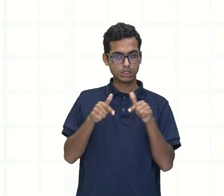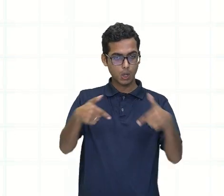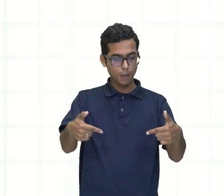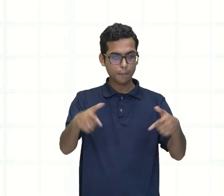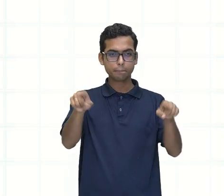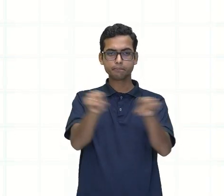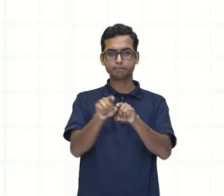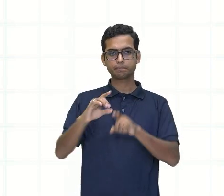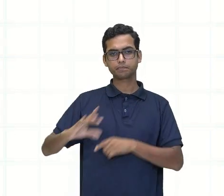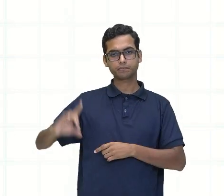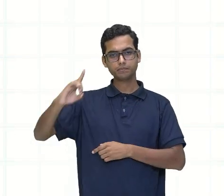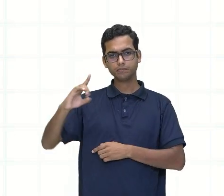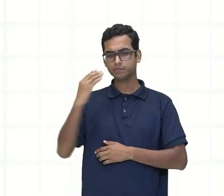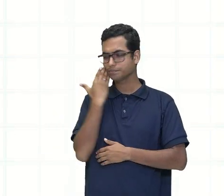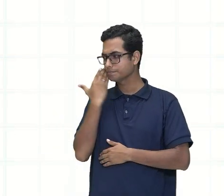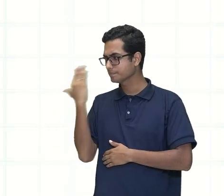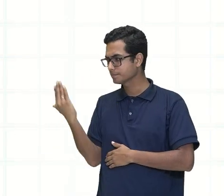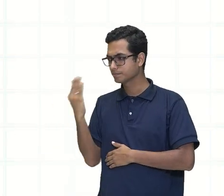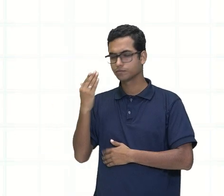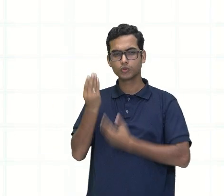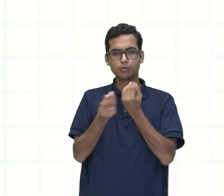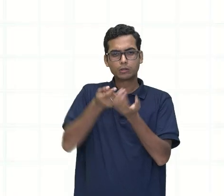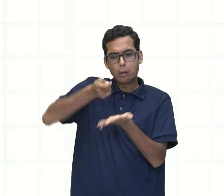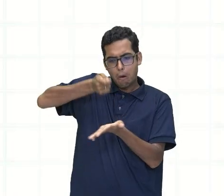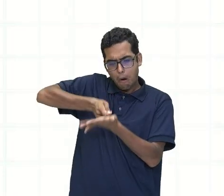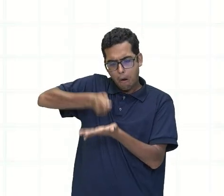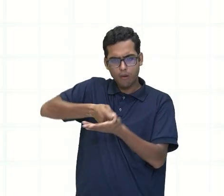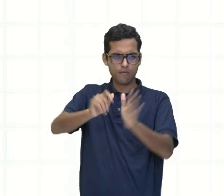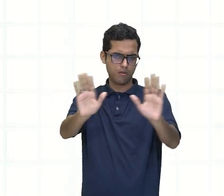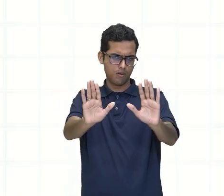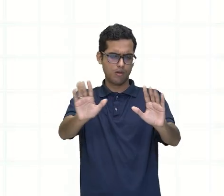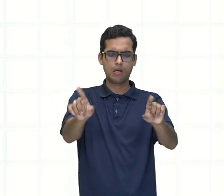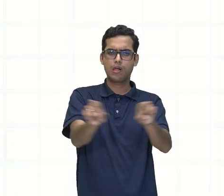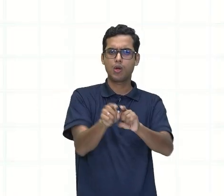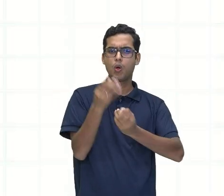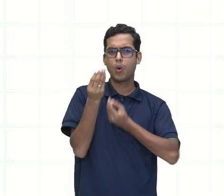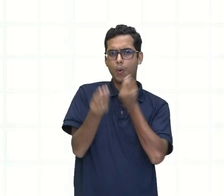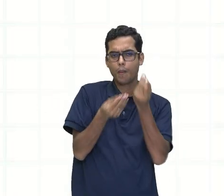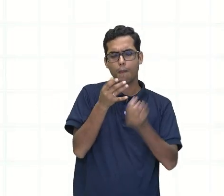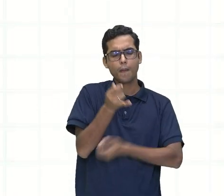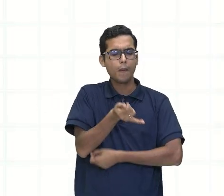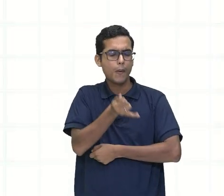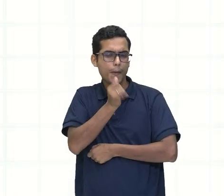de modo menos incisivo, né? Não é algo realmente